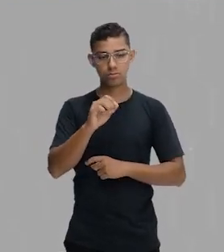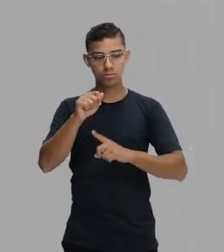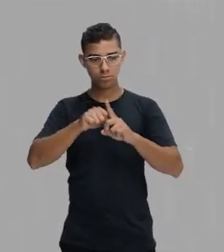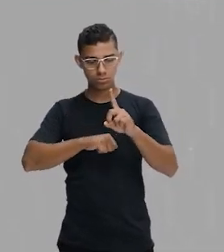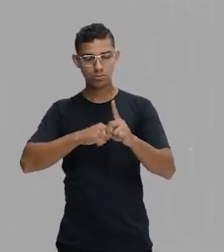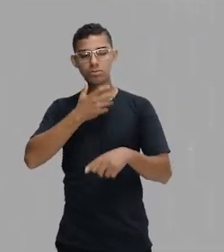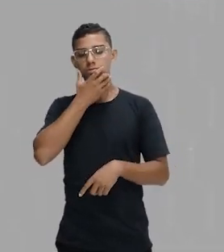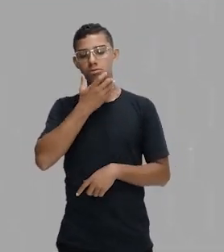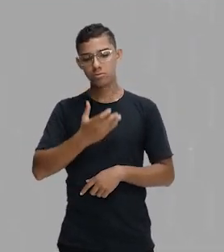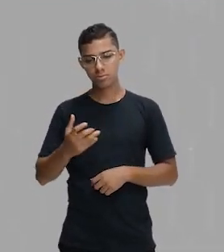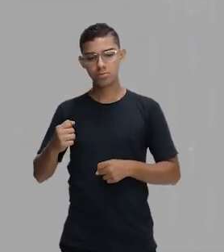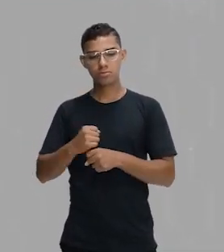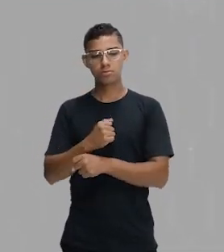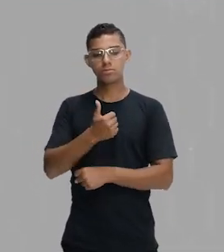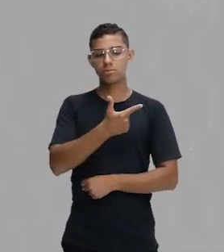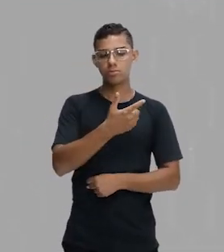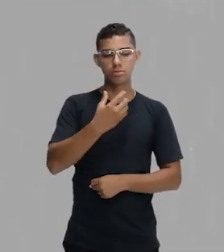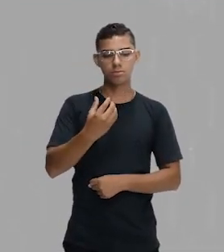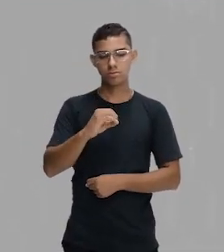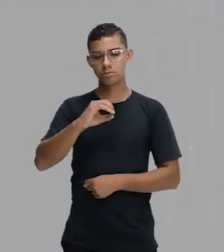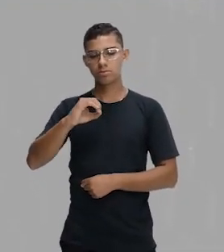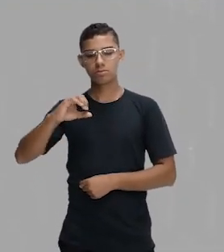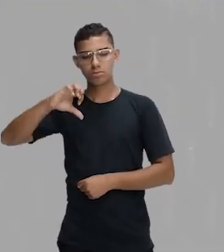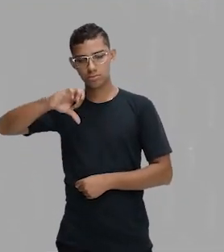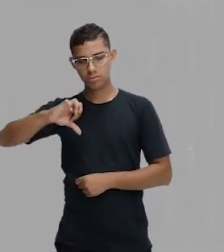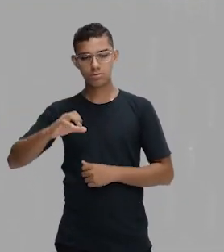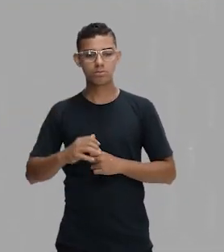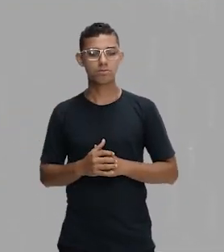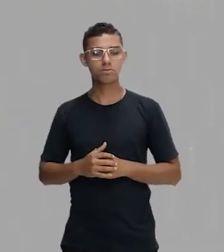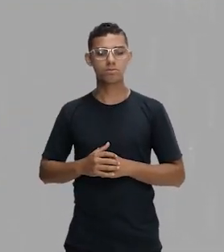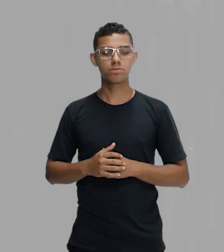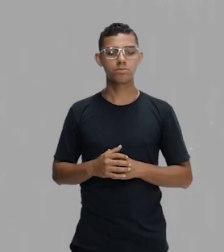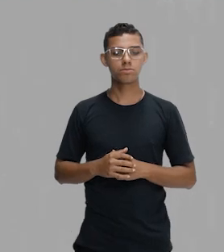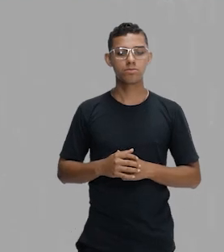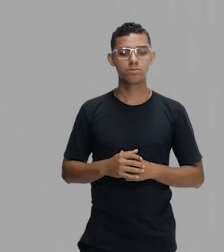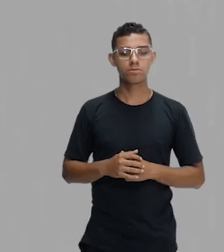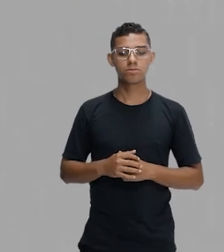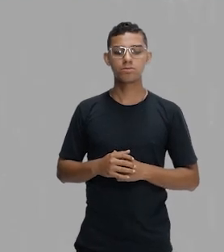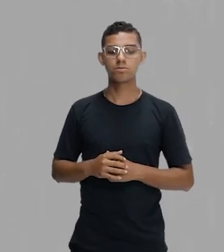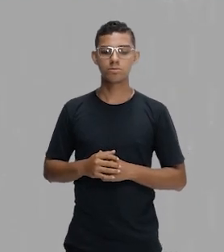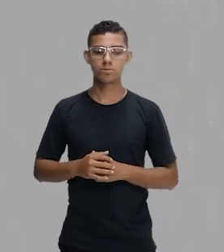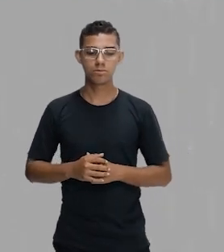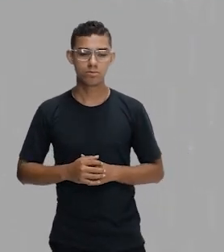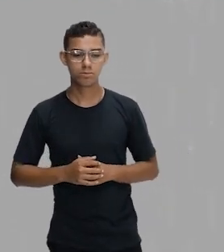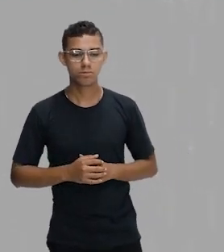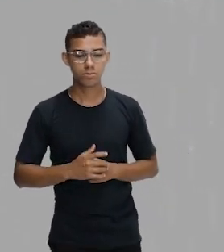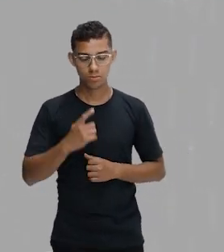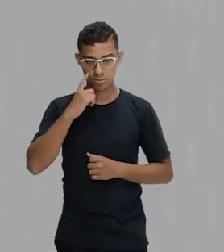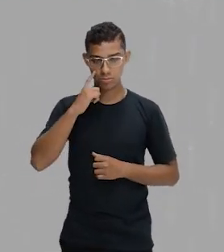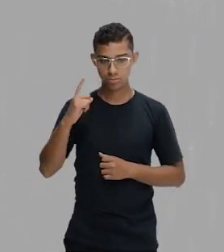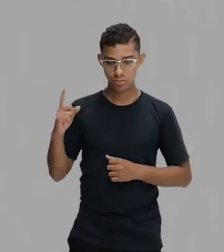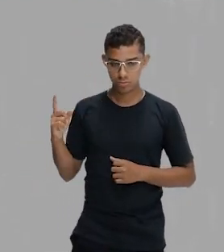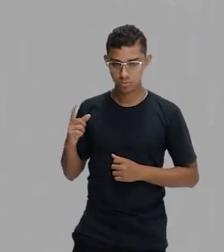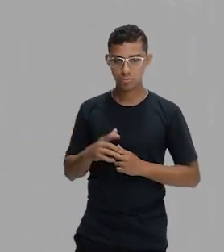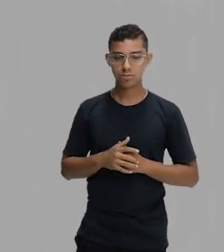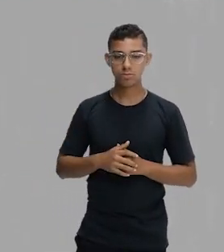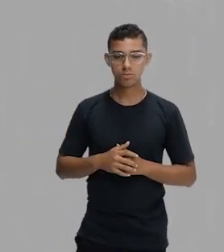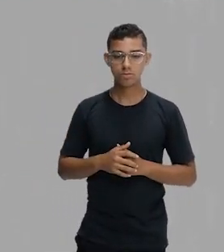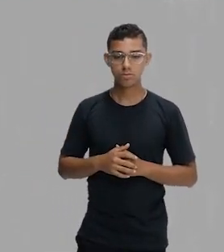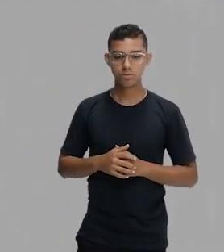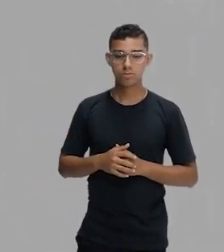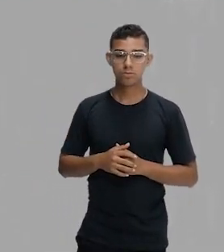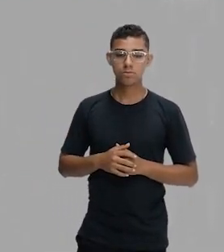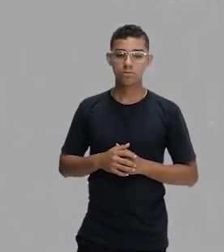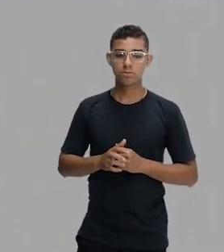né, retrógrado, ele retorna e depois continua. Ok? Então o modelo geocêntrico de Ptolomeu, certo? O movimento